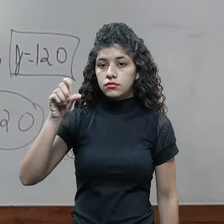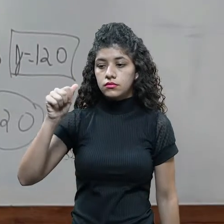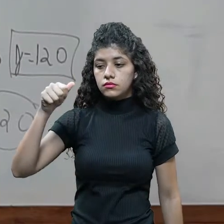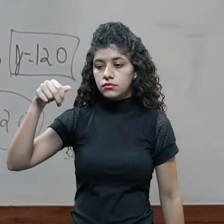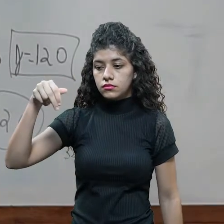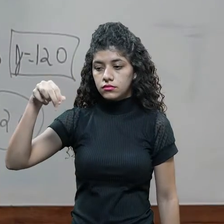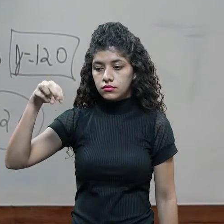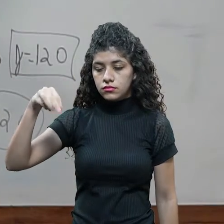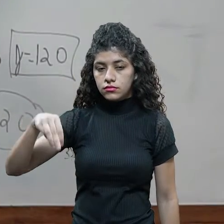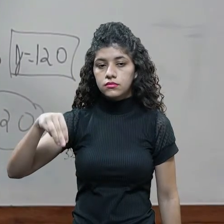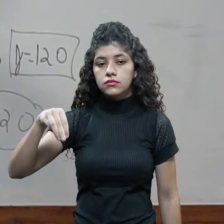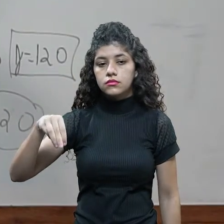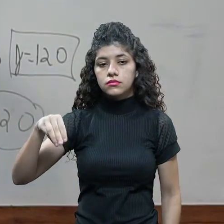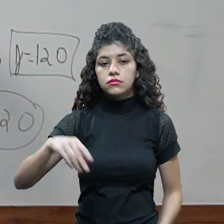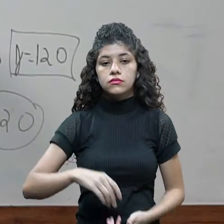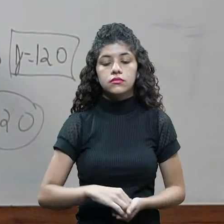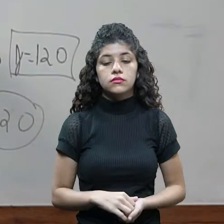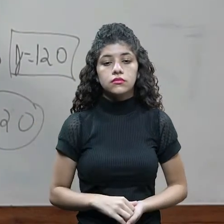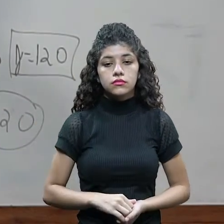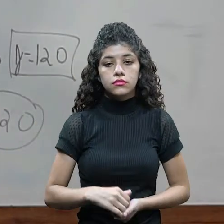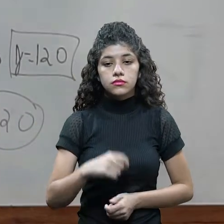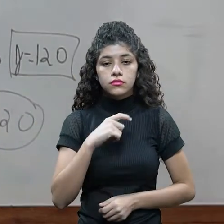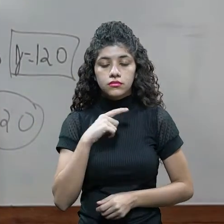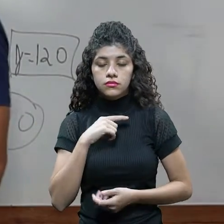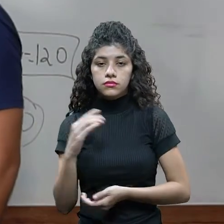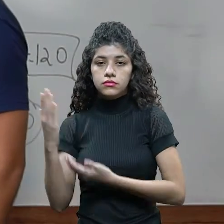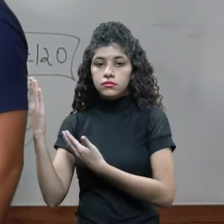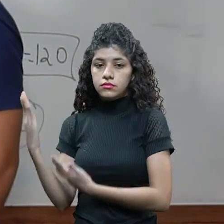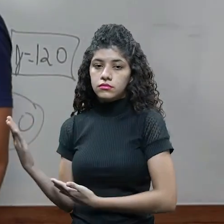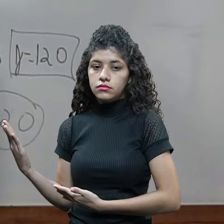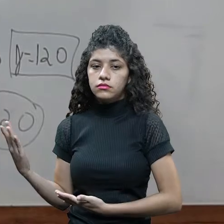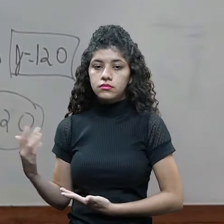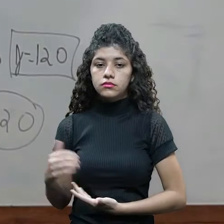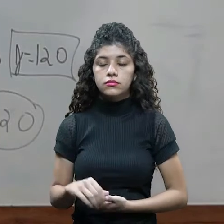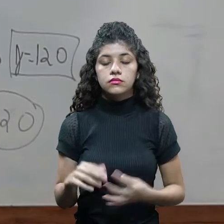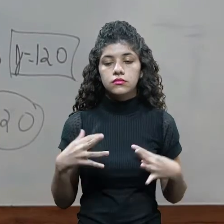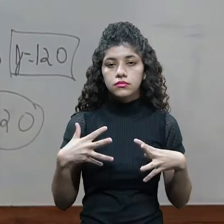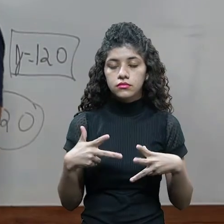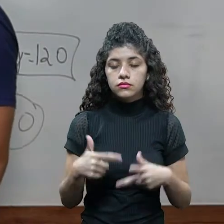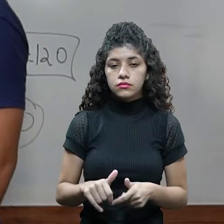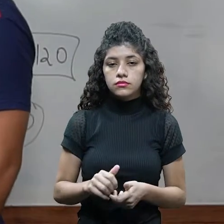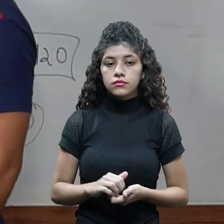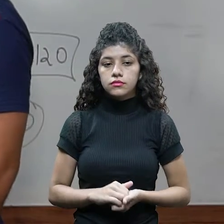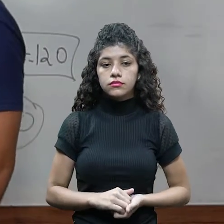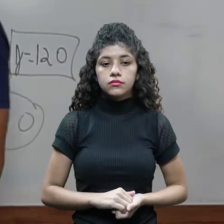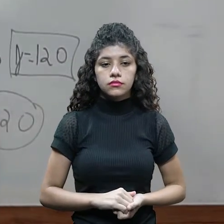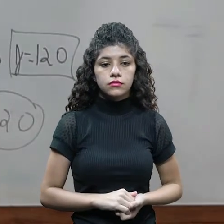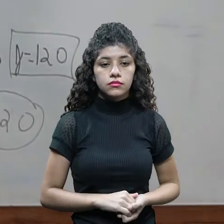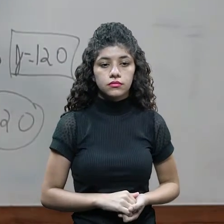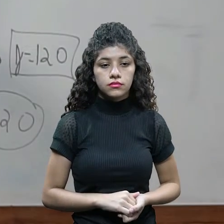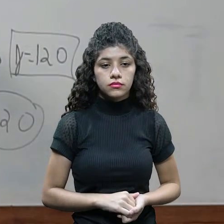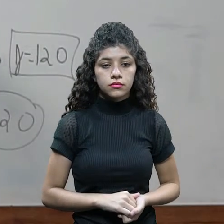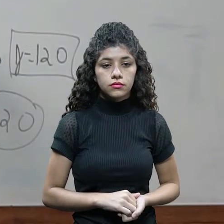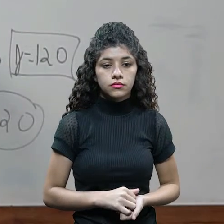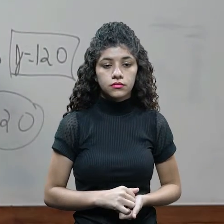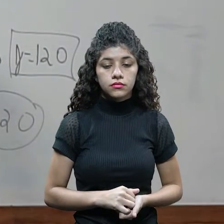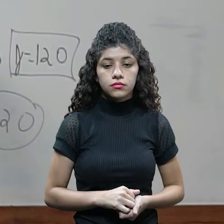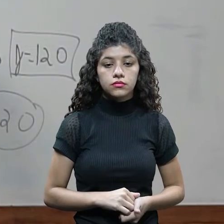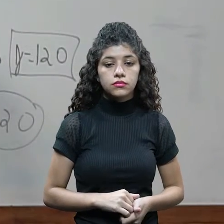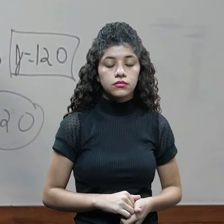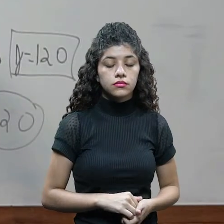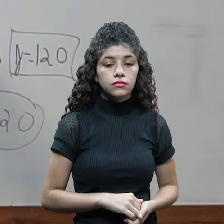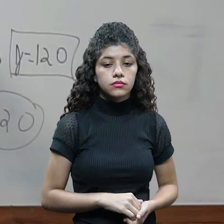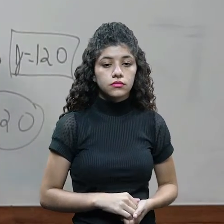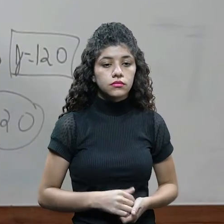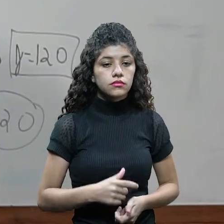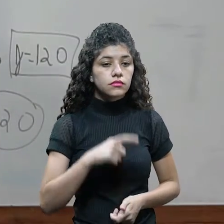Professor, como é que eu faço? Eu coloquei aqui a tabelinha, ó. Quilômetro, hectômetro, decâmetro, média, decímetro, centímetro, milímetro. E vou lá. Ali eu